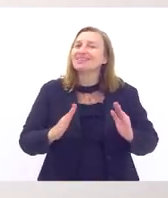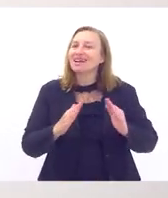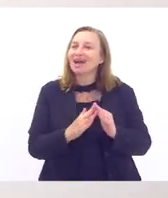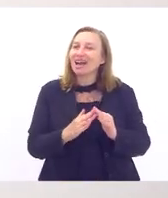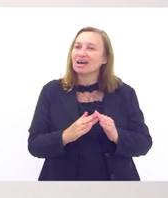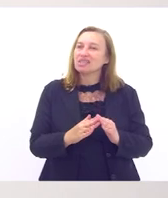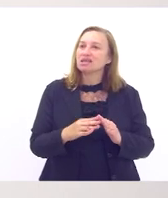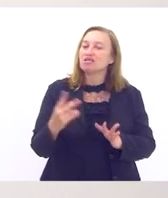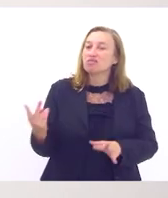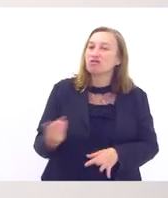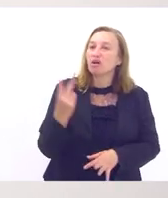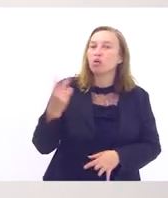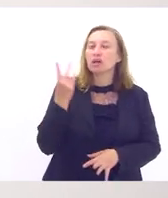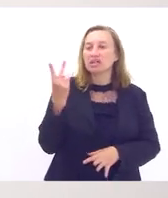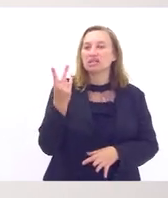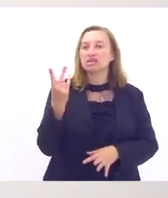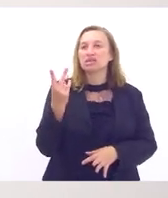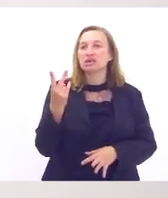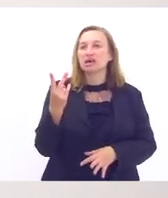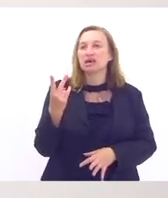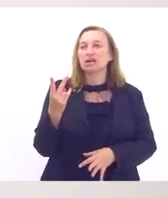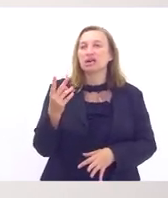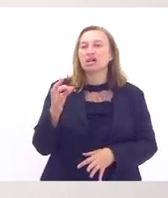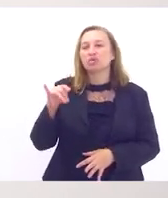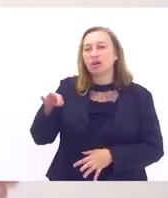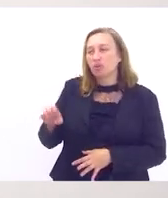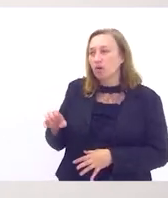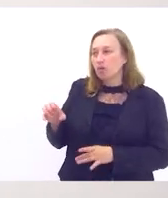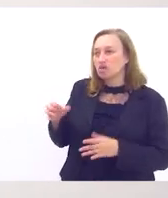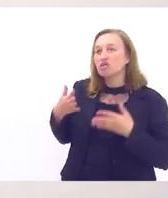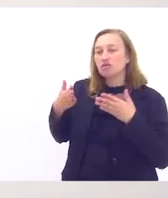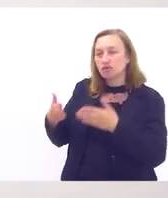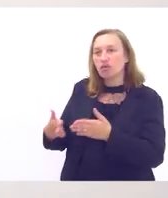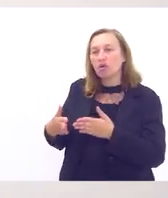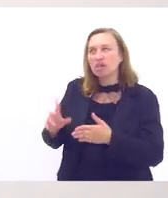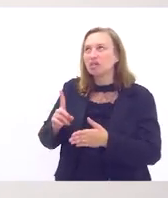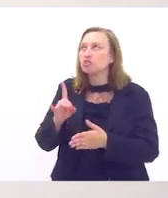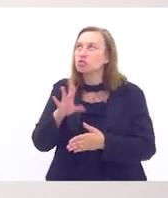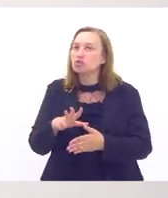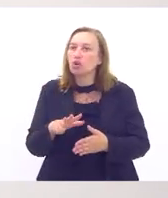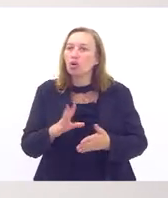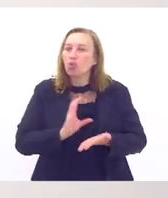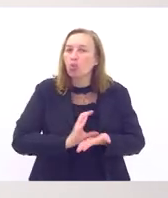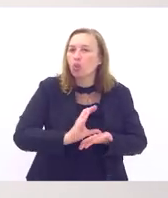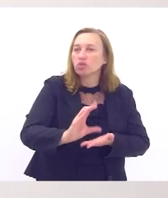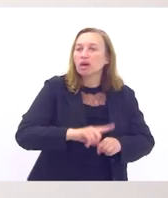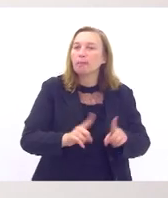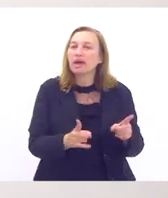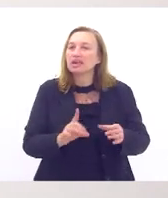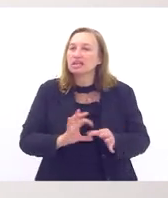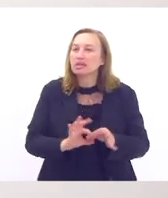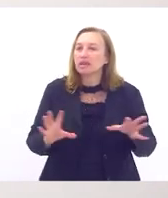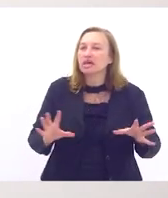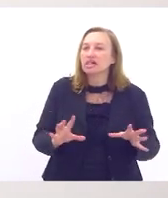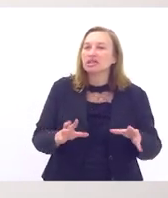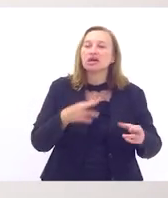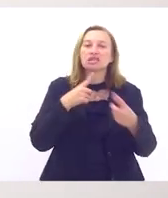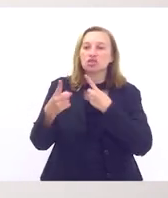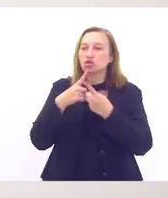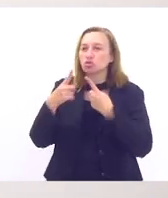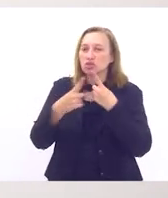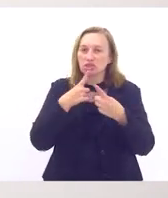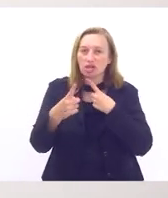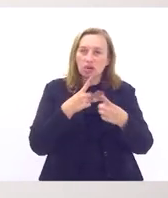né, prioriza a tuberculose nessa frente, não só com a disponibilização de recursos, mas permitindo esse ambiente de